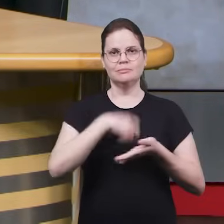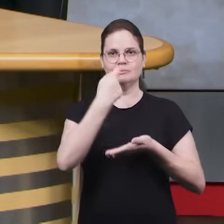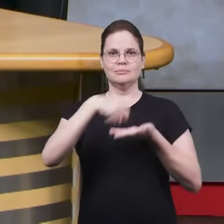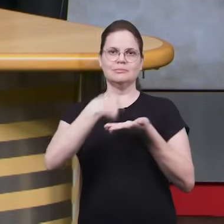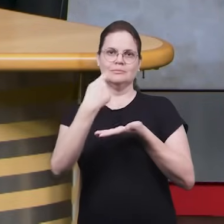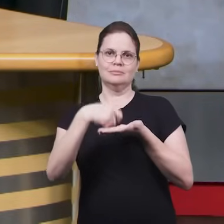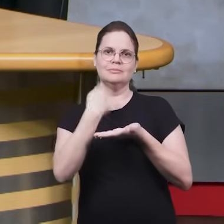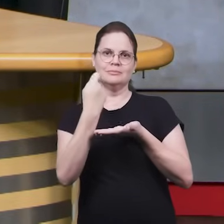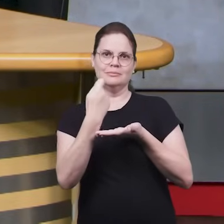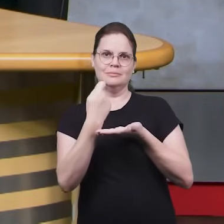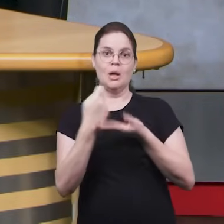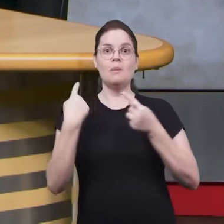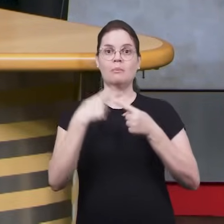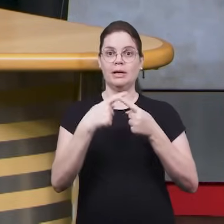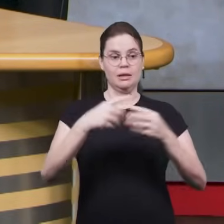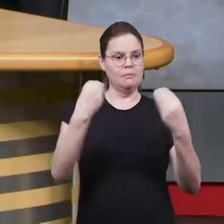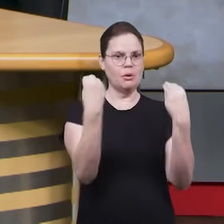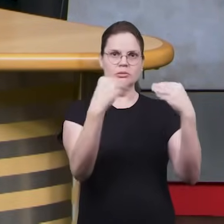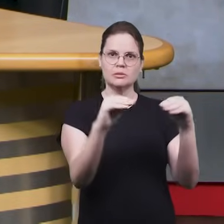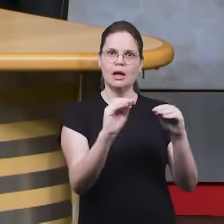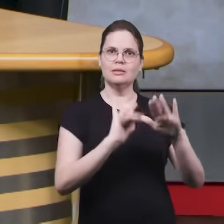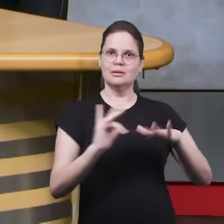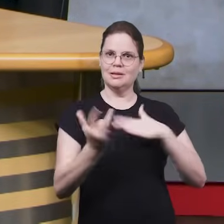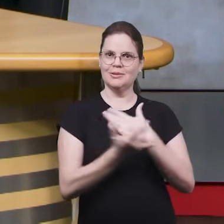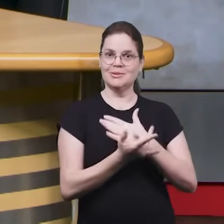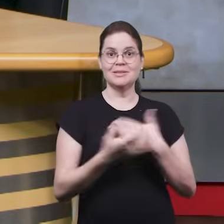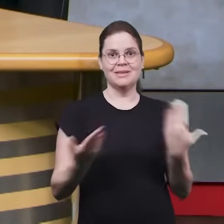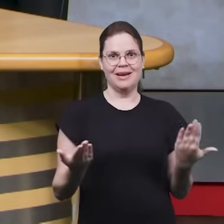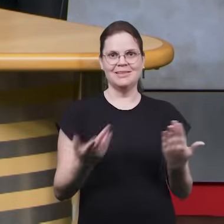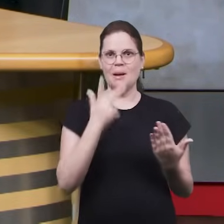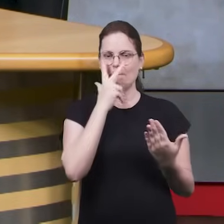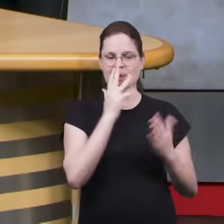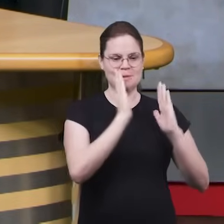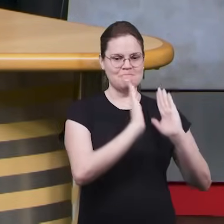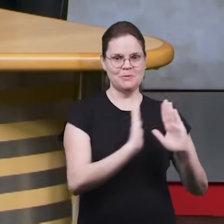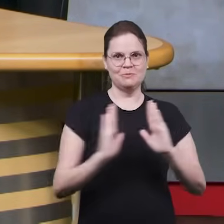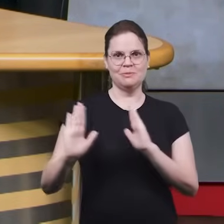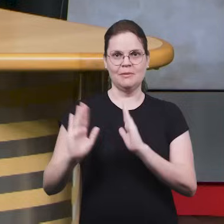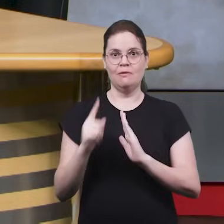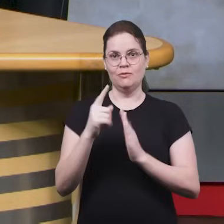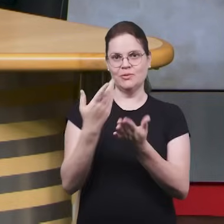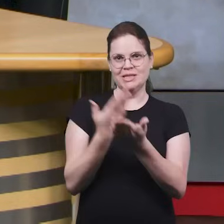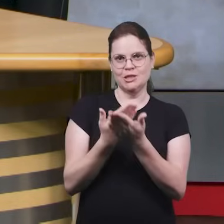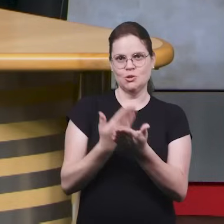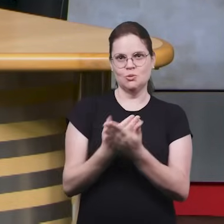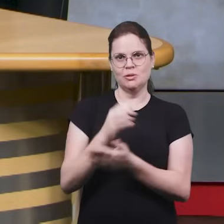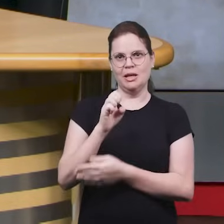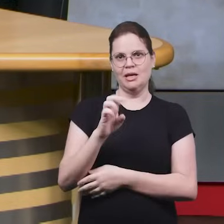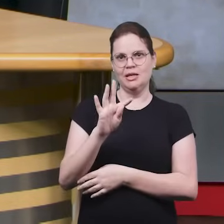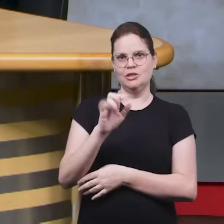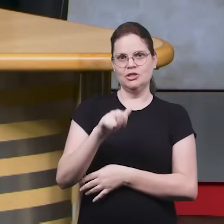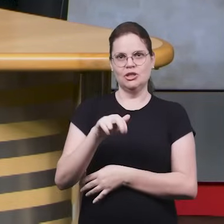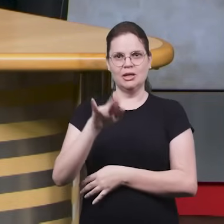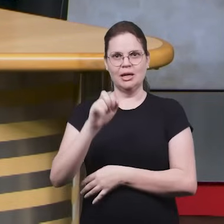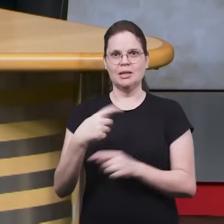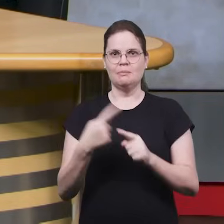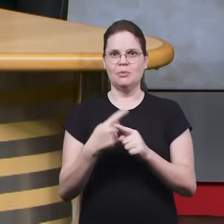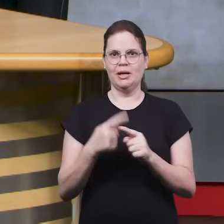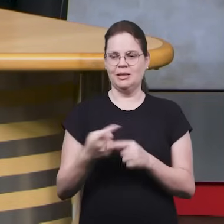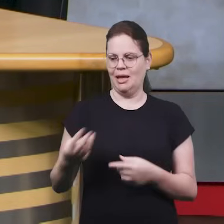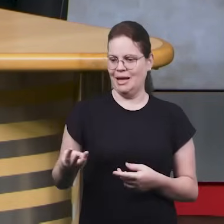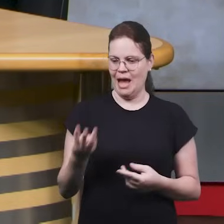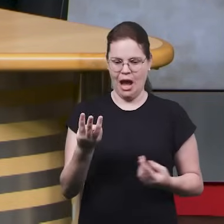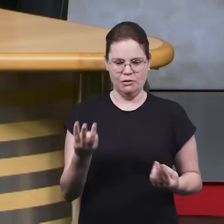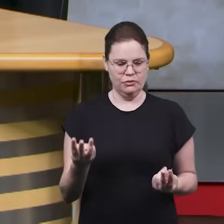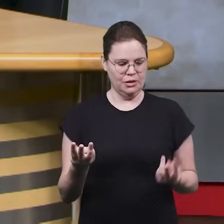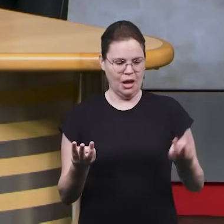a comida e publicar nas redes sociais. Isso. É impressionante isso, né? Quando você estuda etiqueta, né? O garfo que tá de fora para dentro e